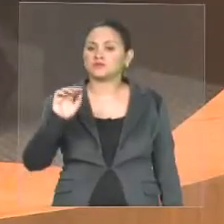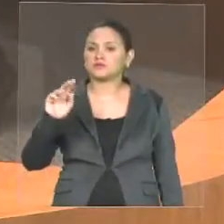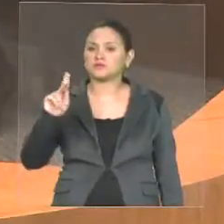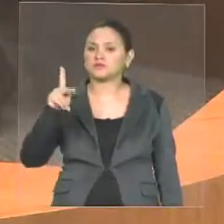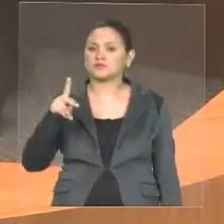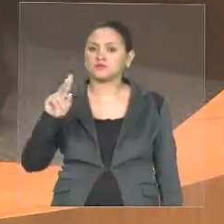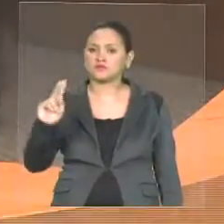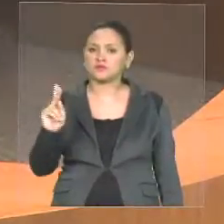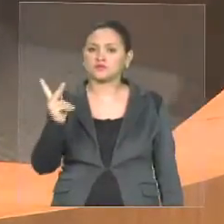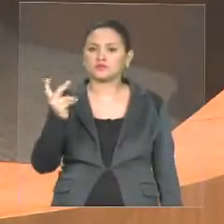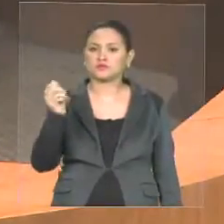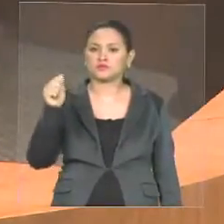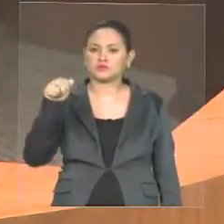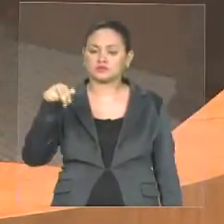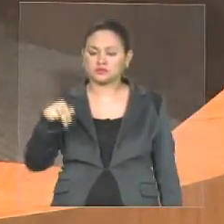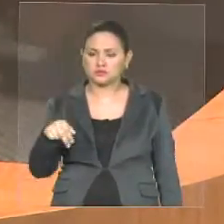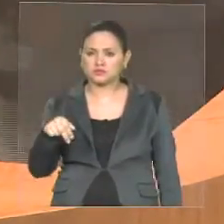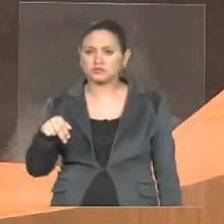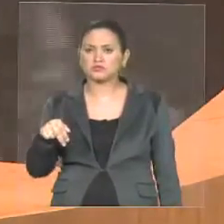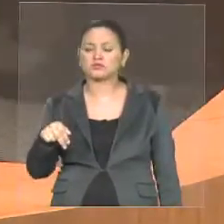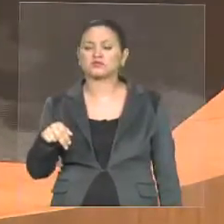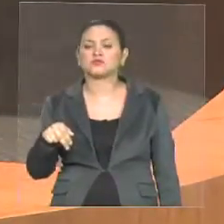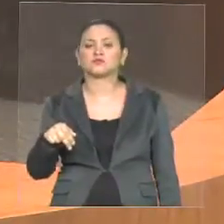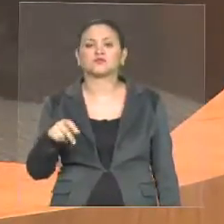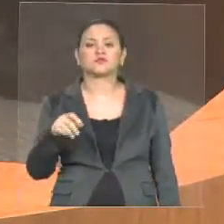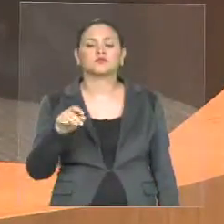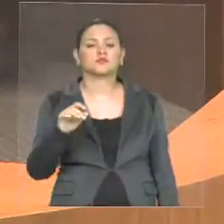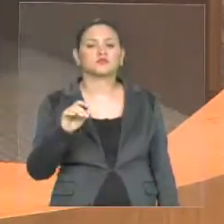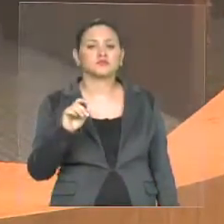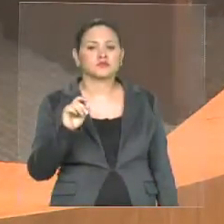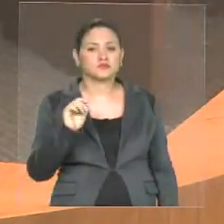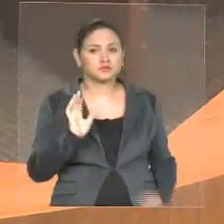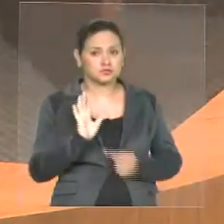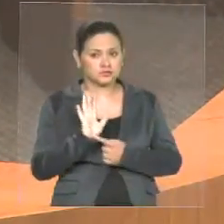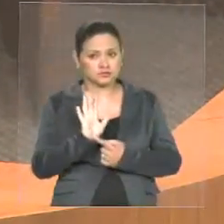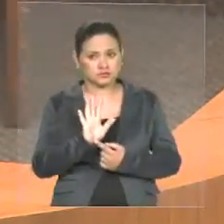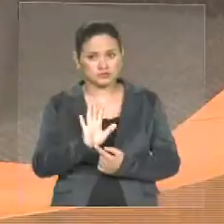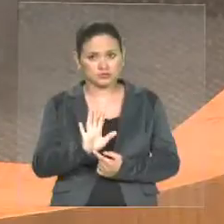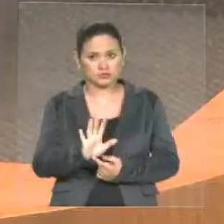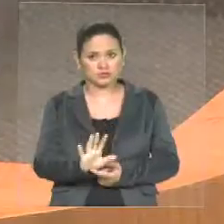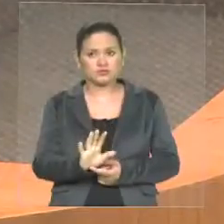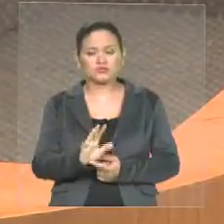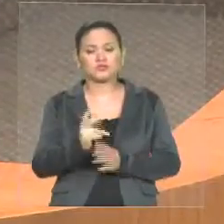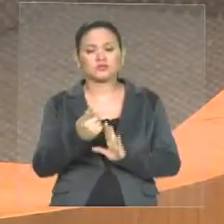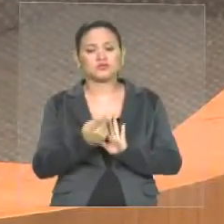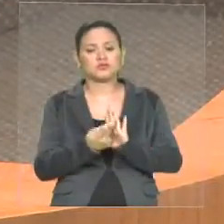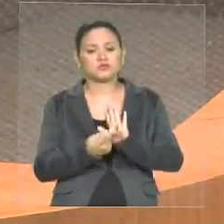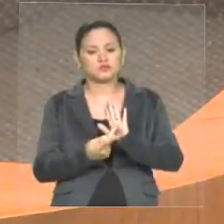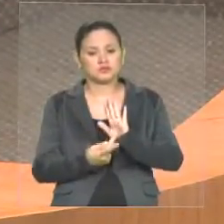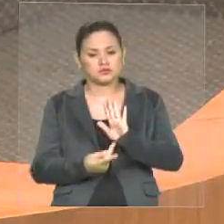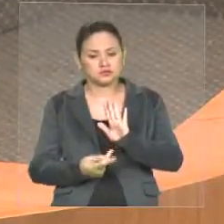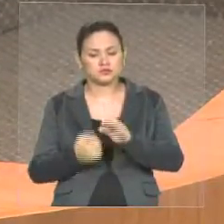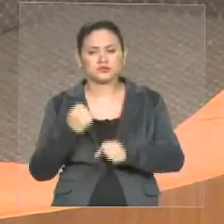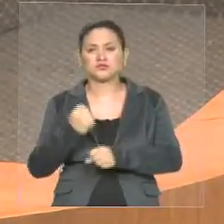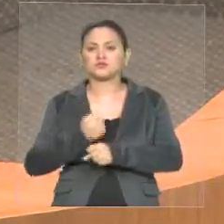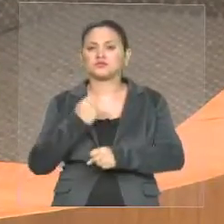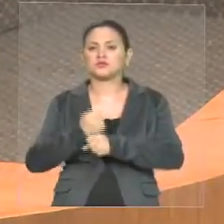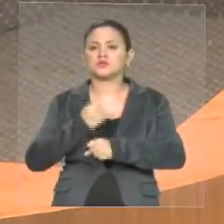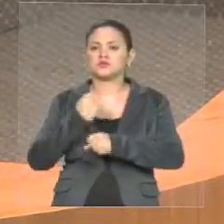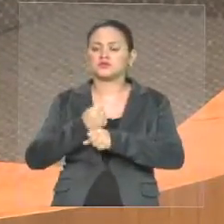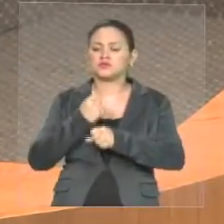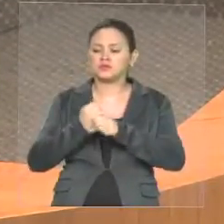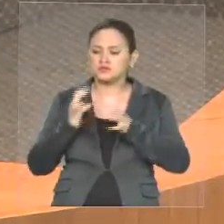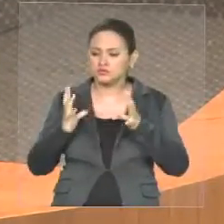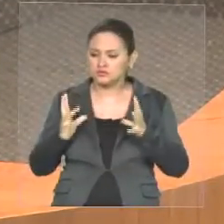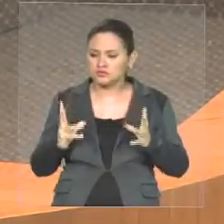do arquiteto do projeto, apresentou o projeto de restauração do Engenho Central. E foi